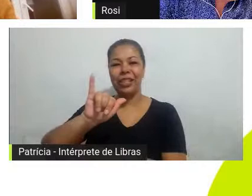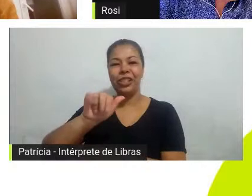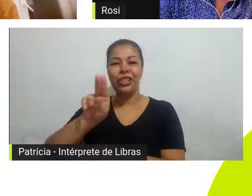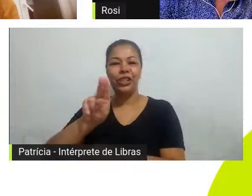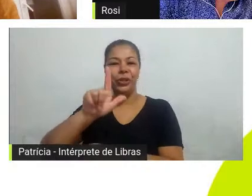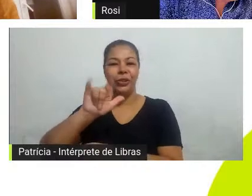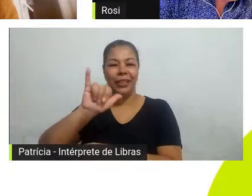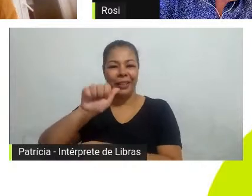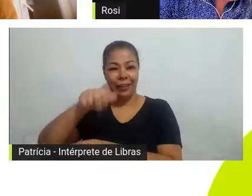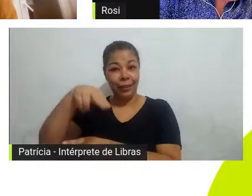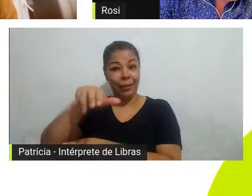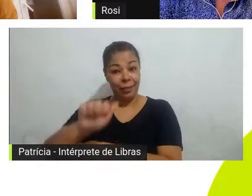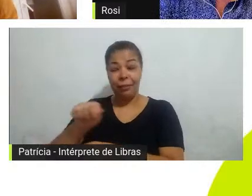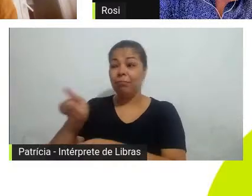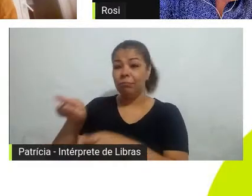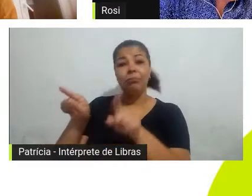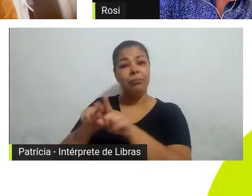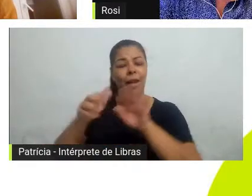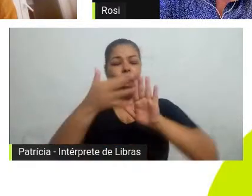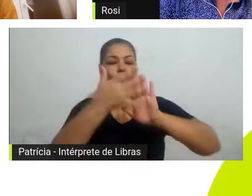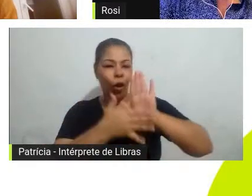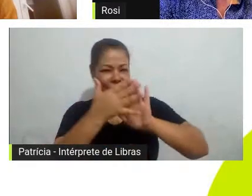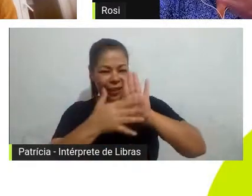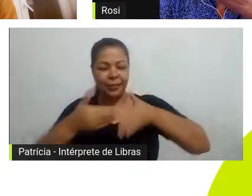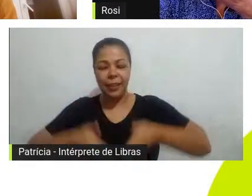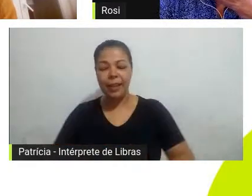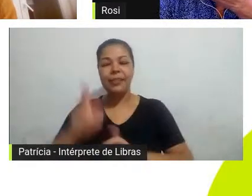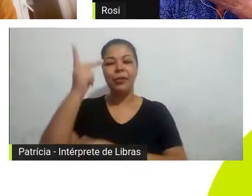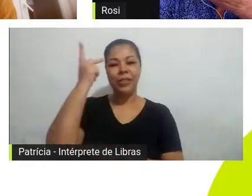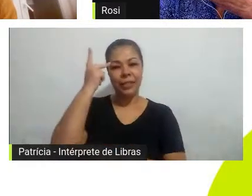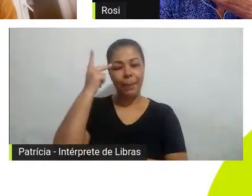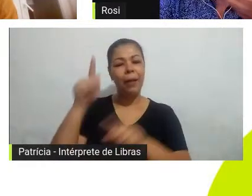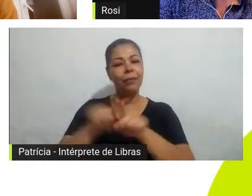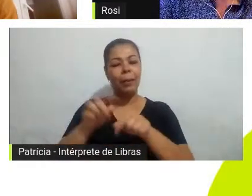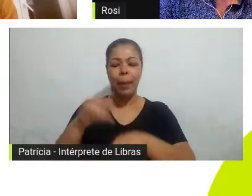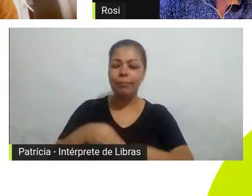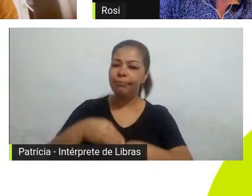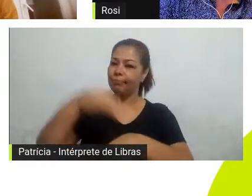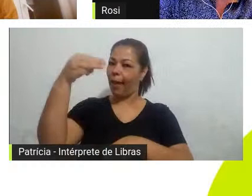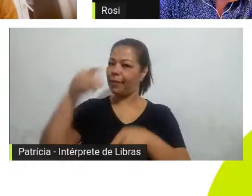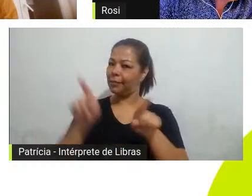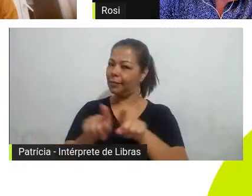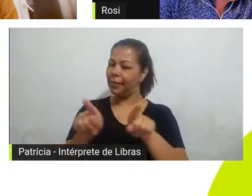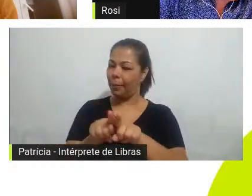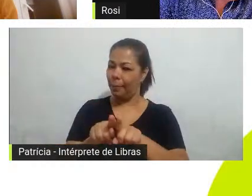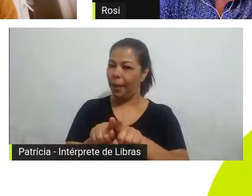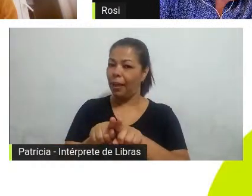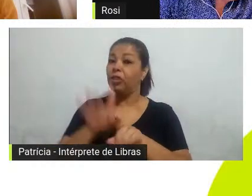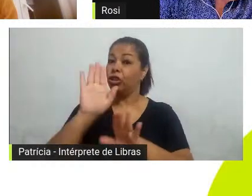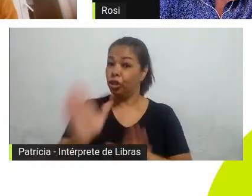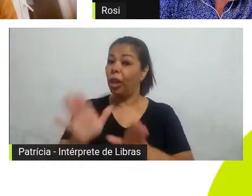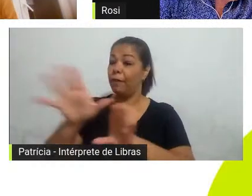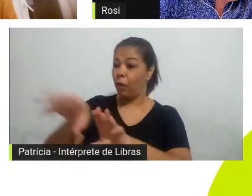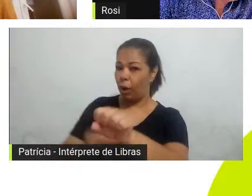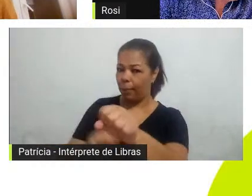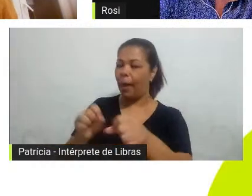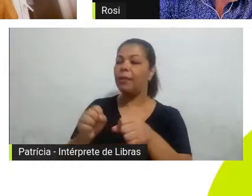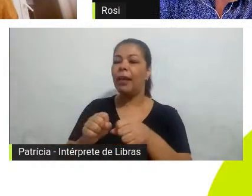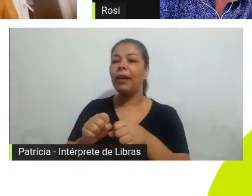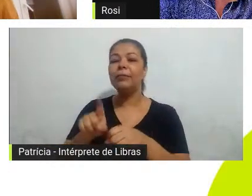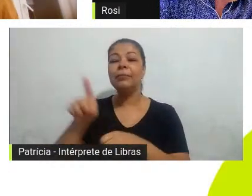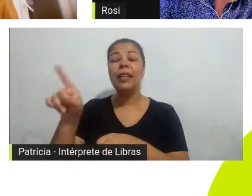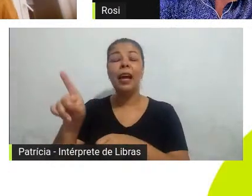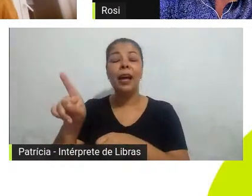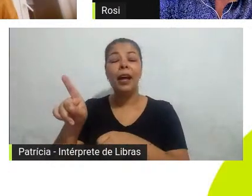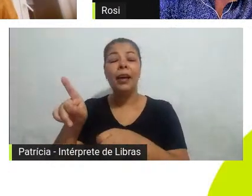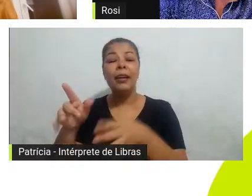diretora nascida aqui em São Paulo é mestre em produção de filmes pela faculdade de Nova York Tish School of the Arts onde dirigiu e